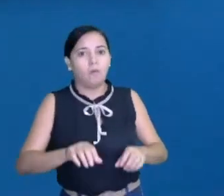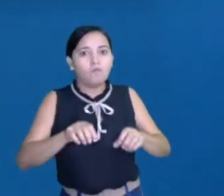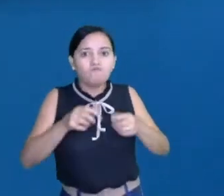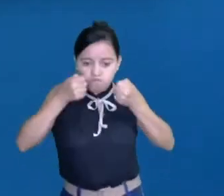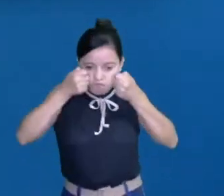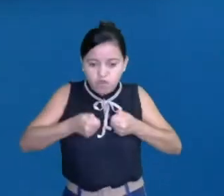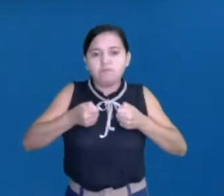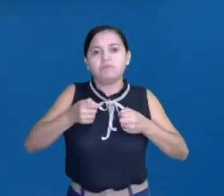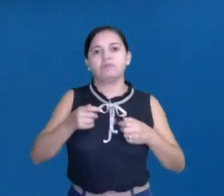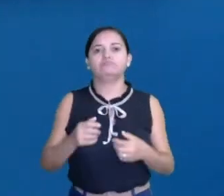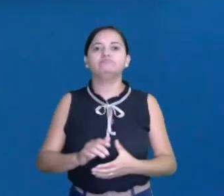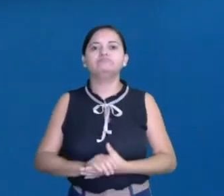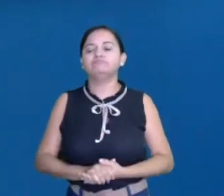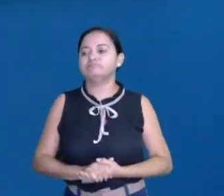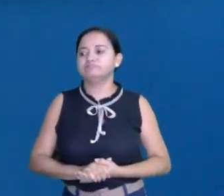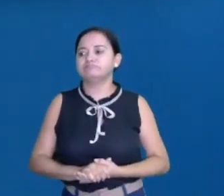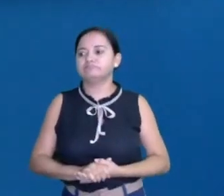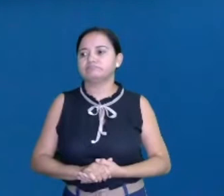quebra mais.